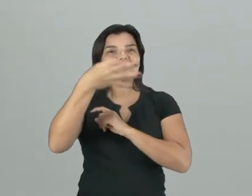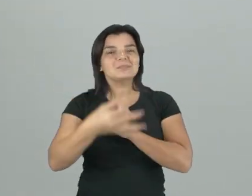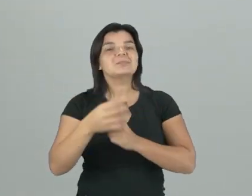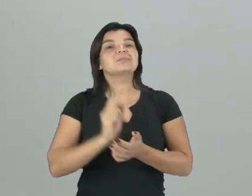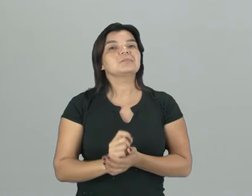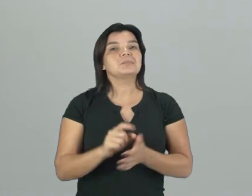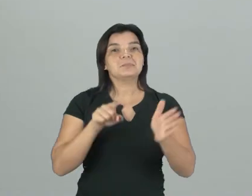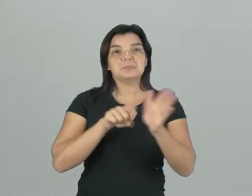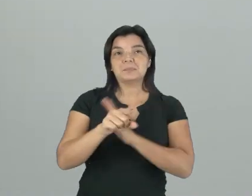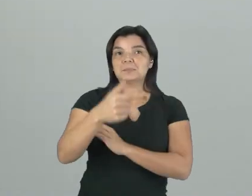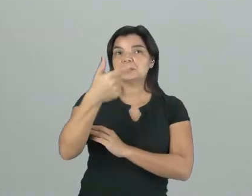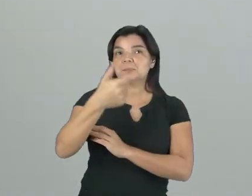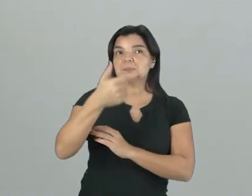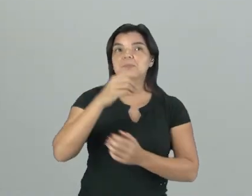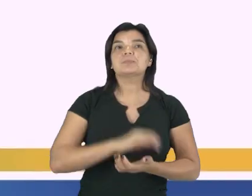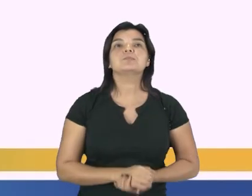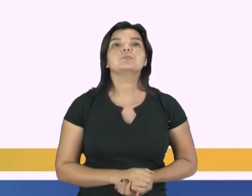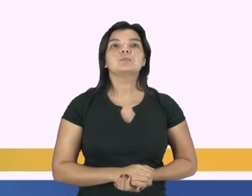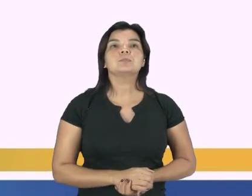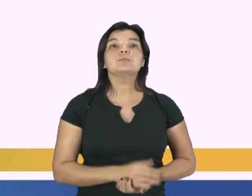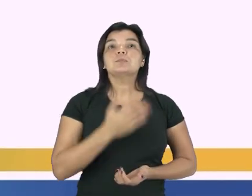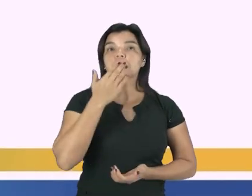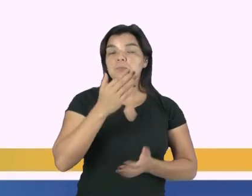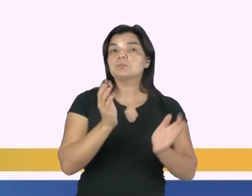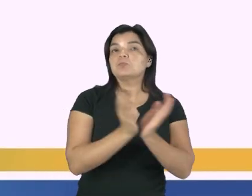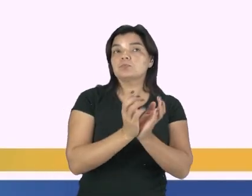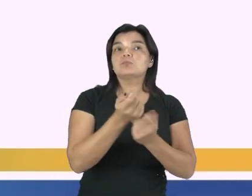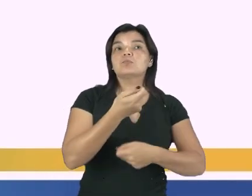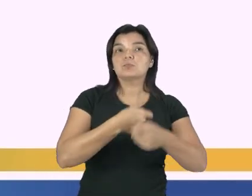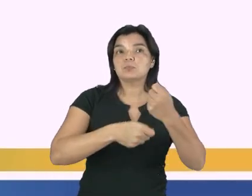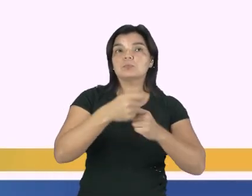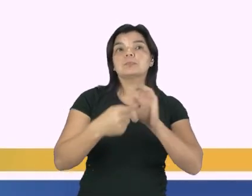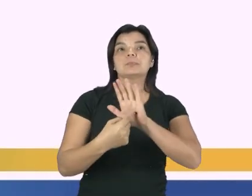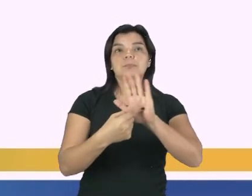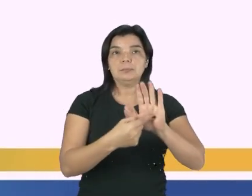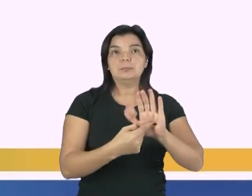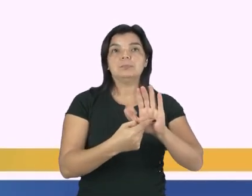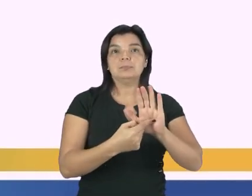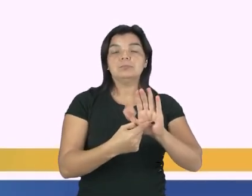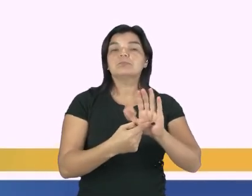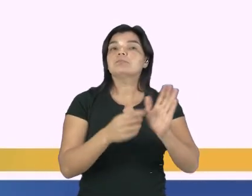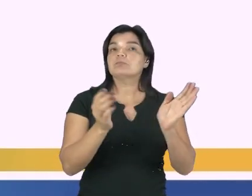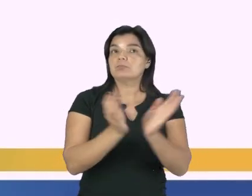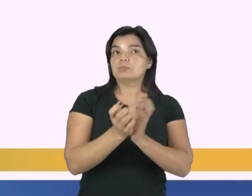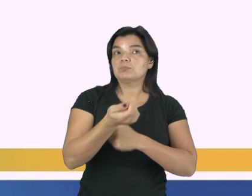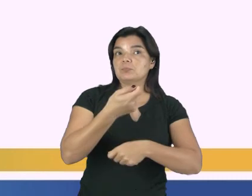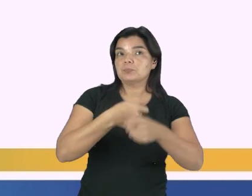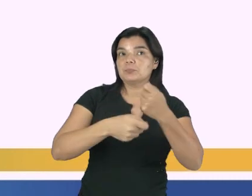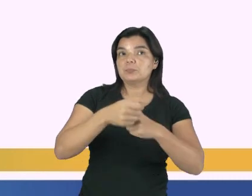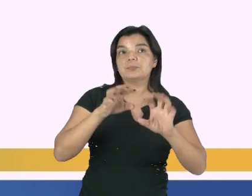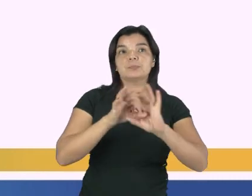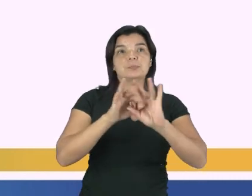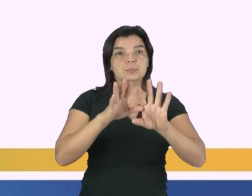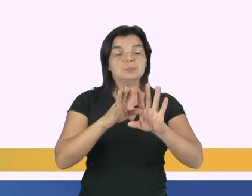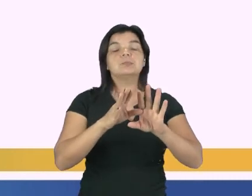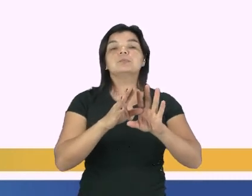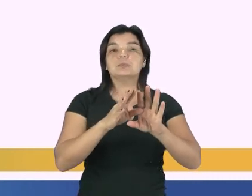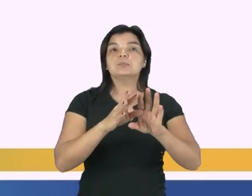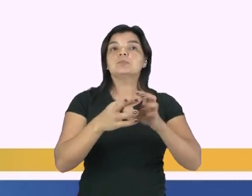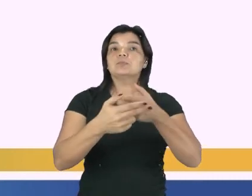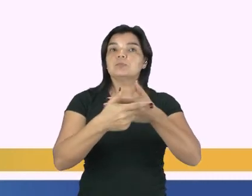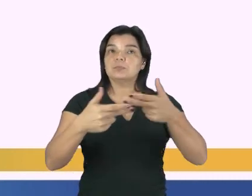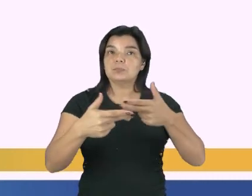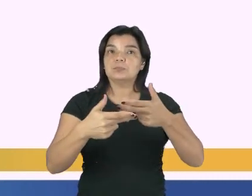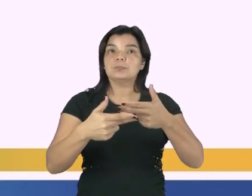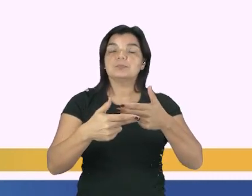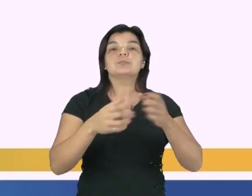certo. Vamos para a segunda questão, presta atenção. É um tipo de bloco econômico que apresenta, para além da integração econômica, a